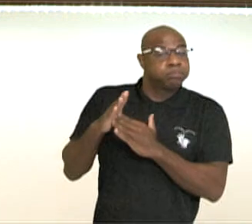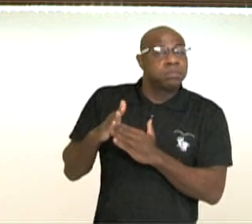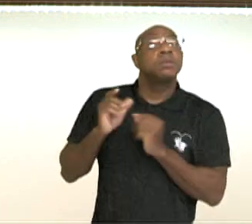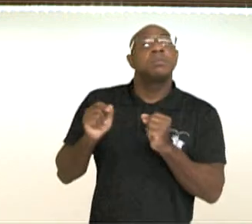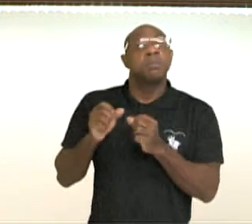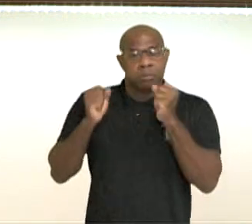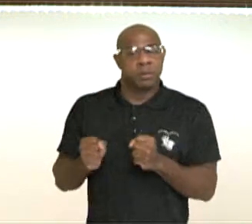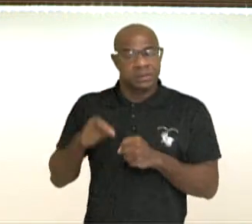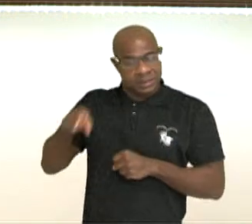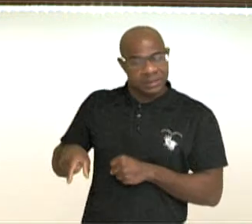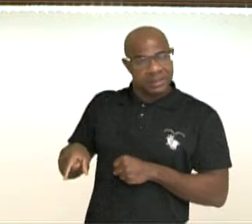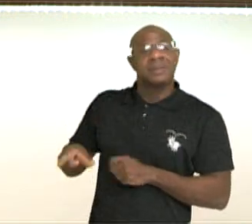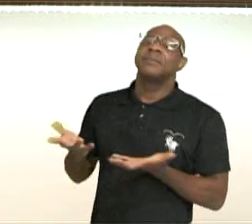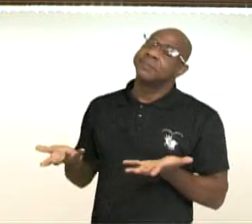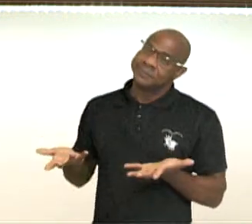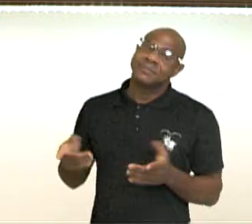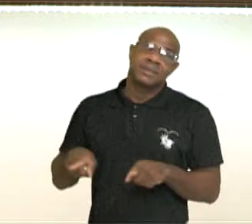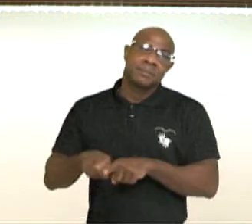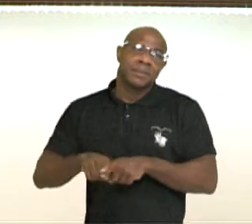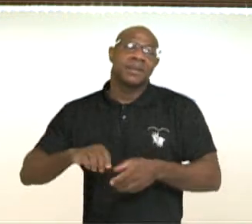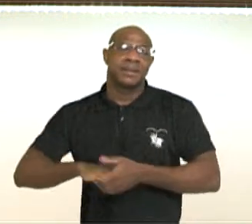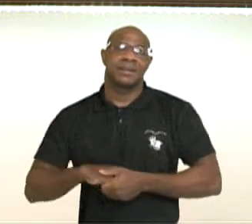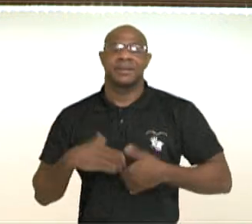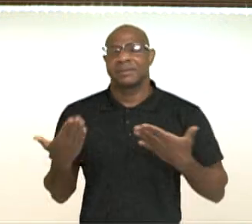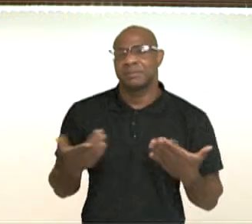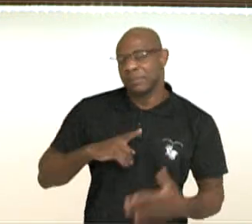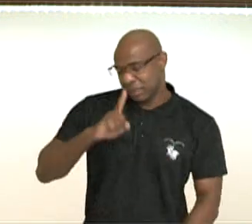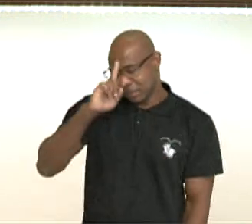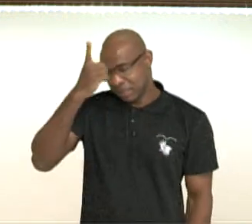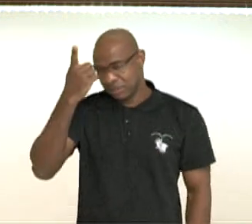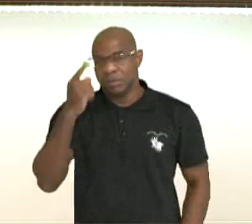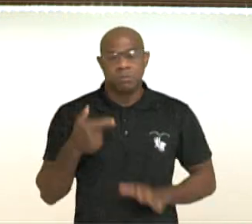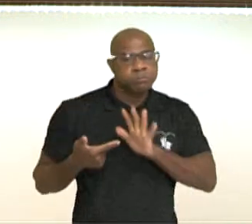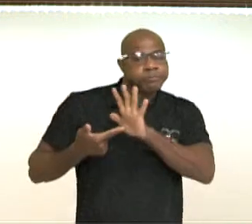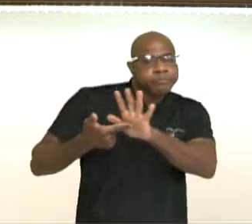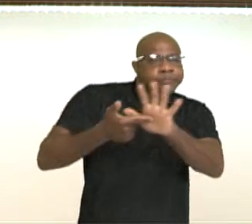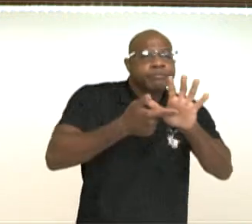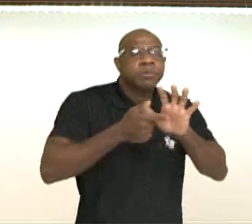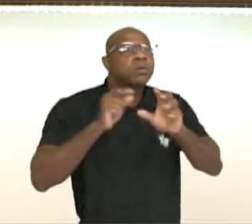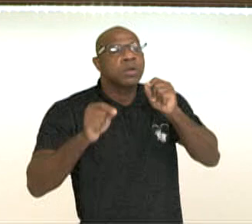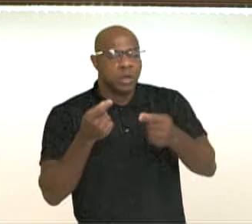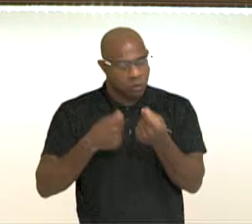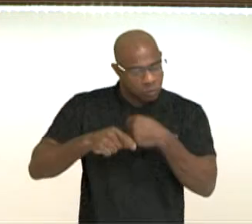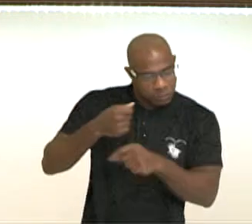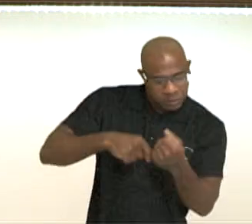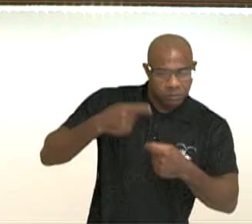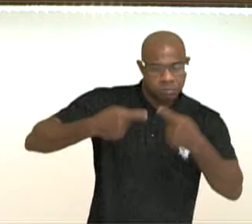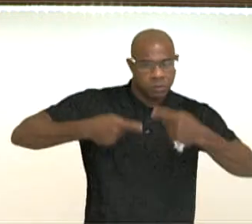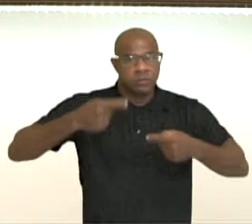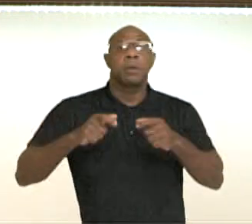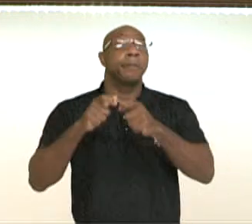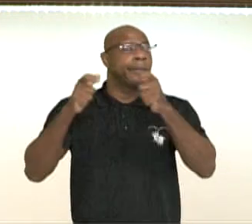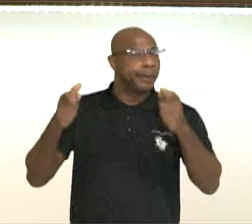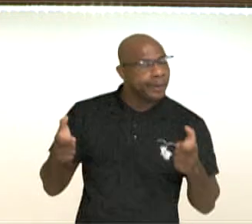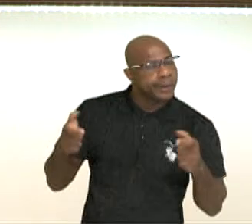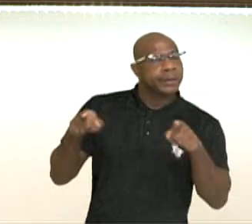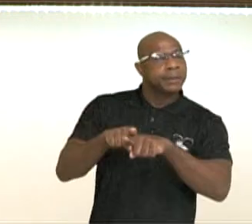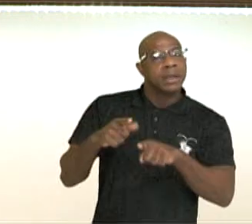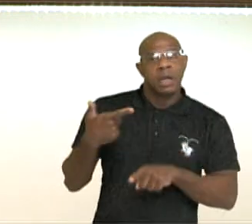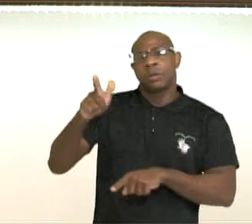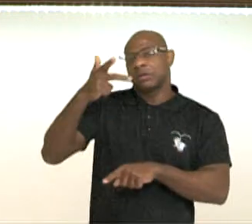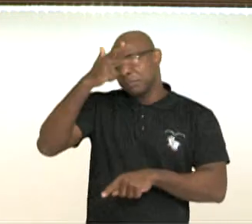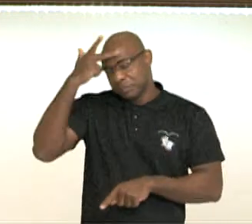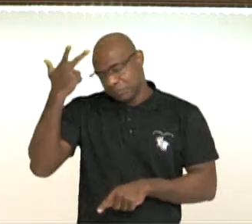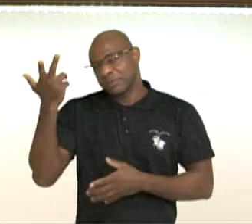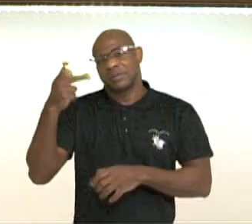realmente o poder monárquico e dando a ideia de uma representatividade econômica, política maior aos outros indivíduos